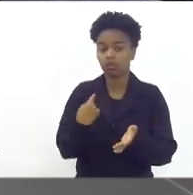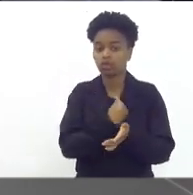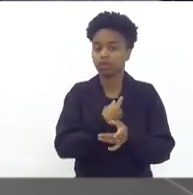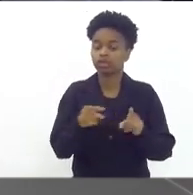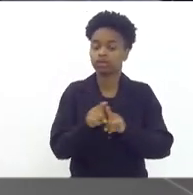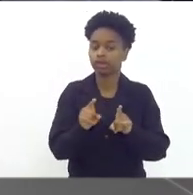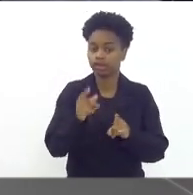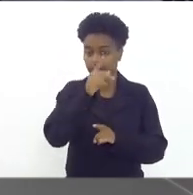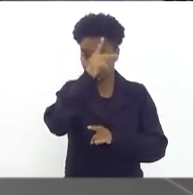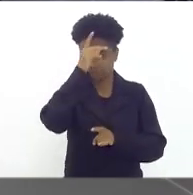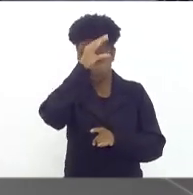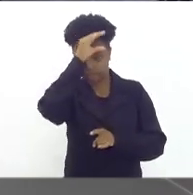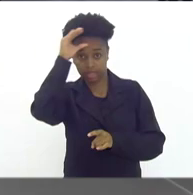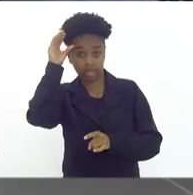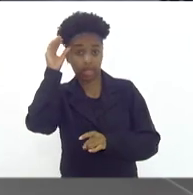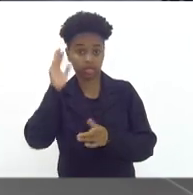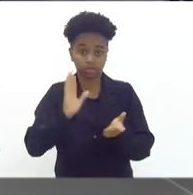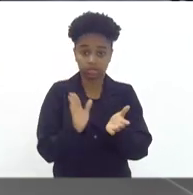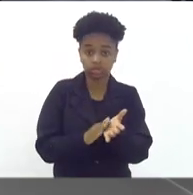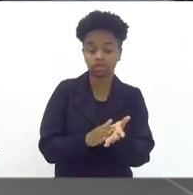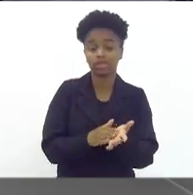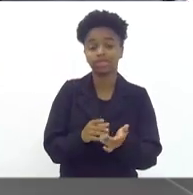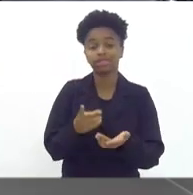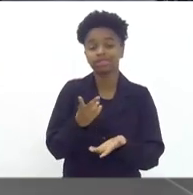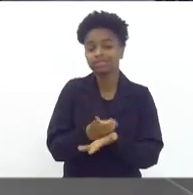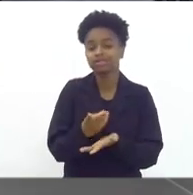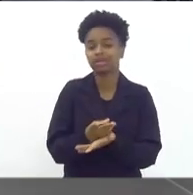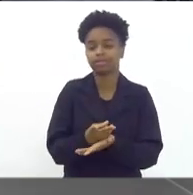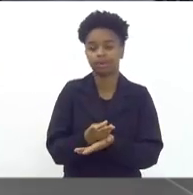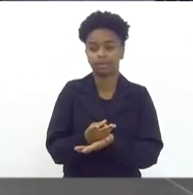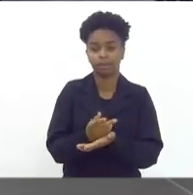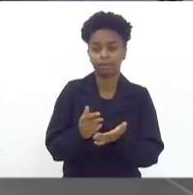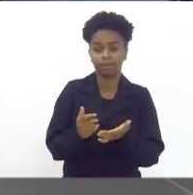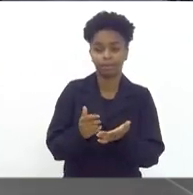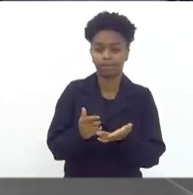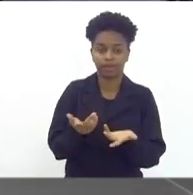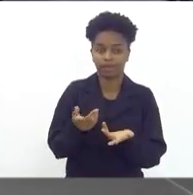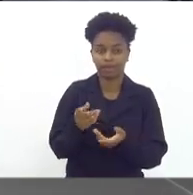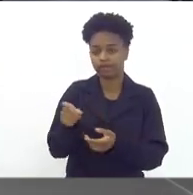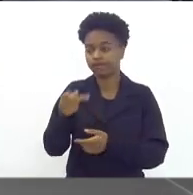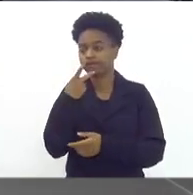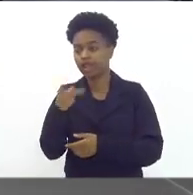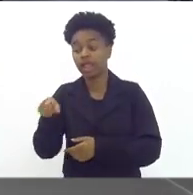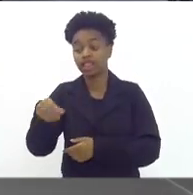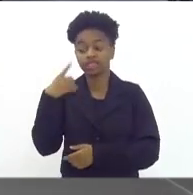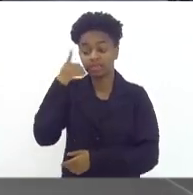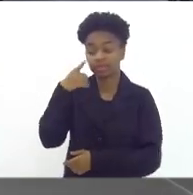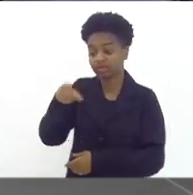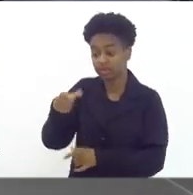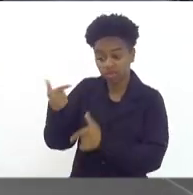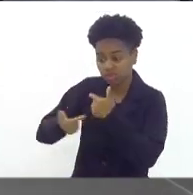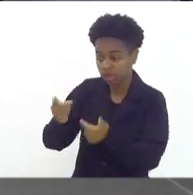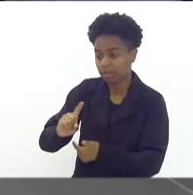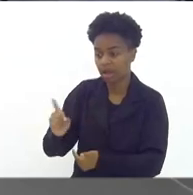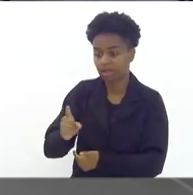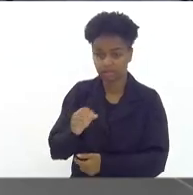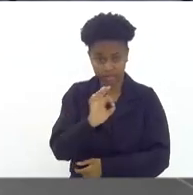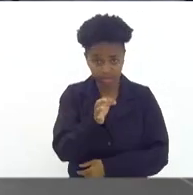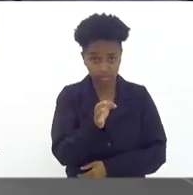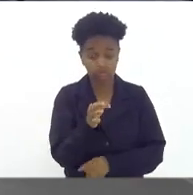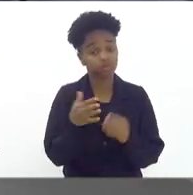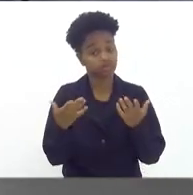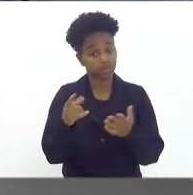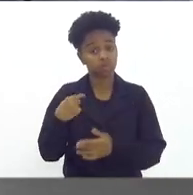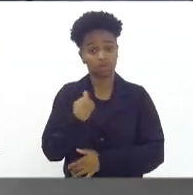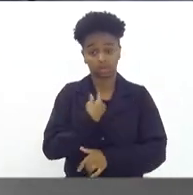somos Eh toda vez nós saímos aqui o cara primeira coisa que pega na esquina e eu falei ah Deputado se eu não trabalho é ou não é então